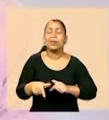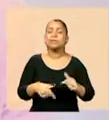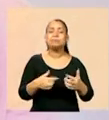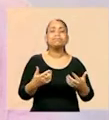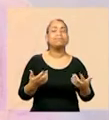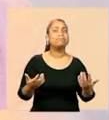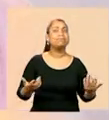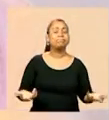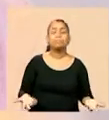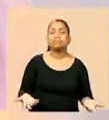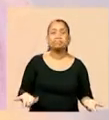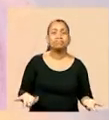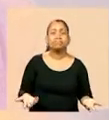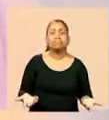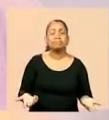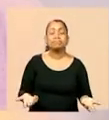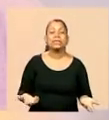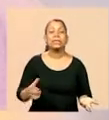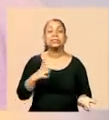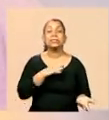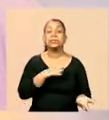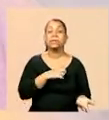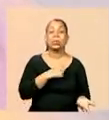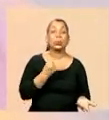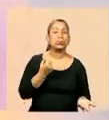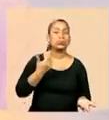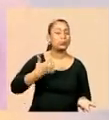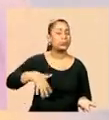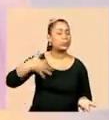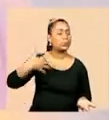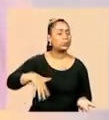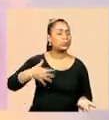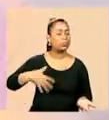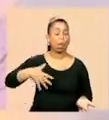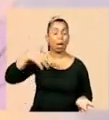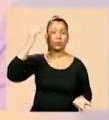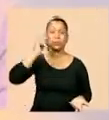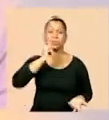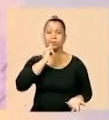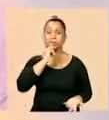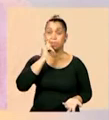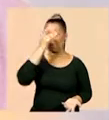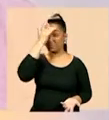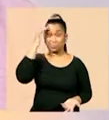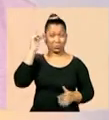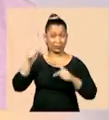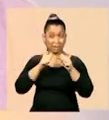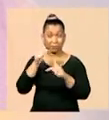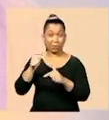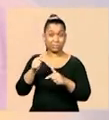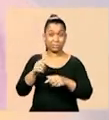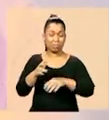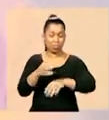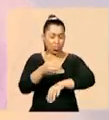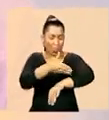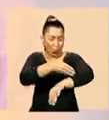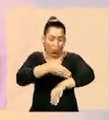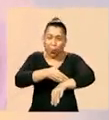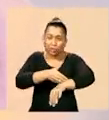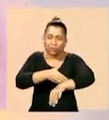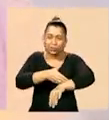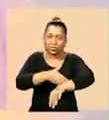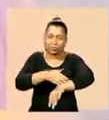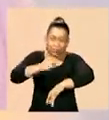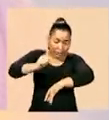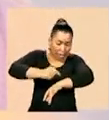menor que ele seja, ele tem um custo muito alto, porque vamos supor que o trabalhador faça um pequeno corte no braço que